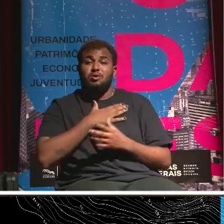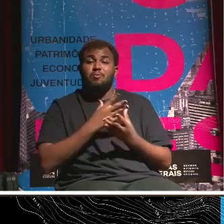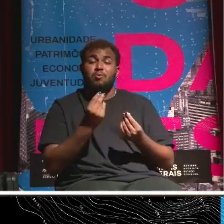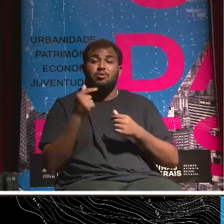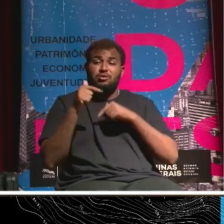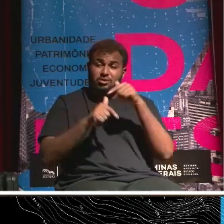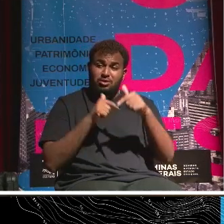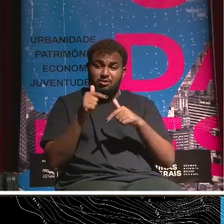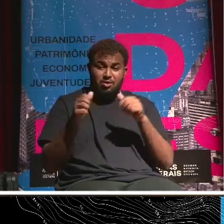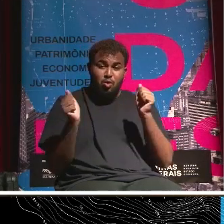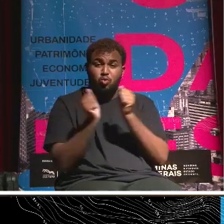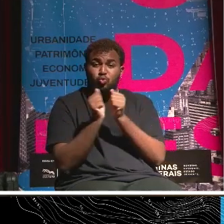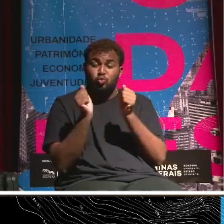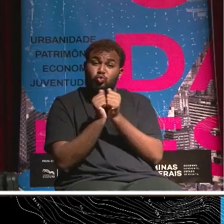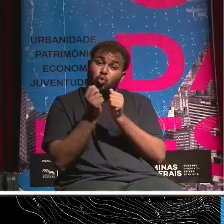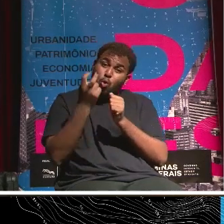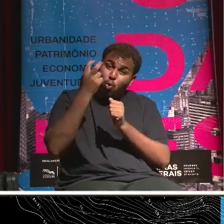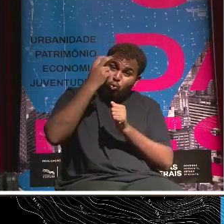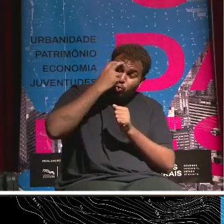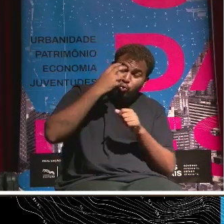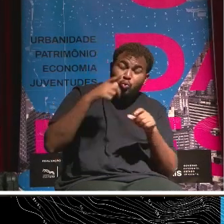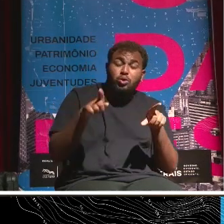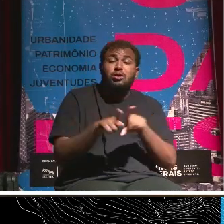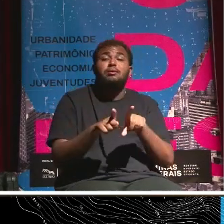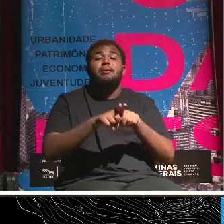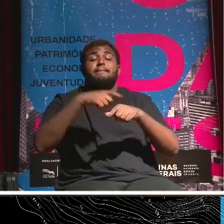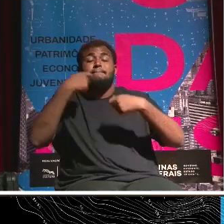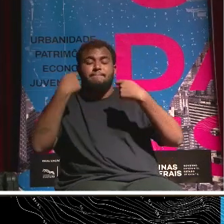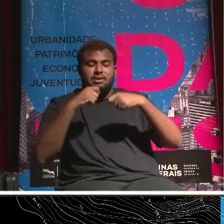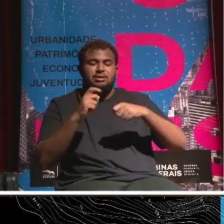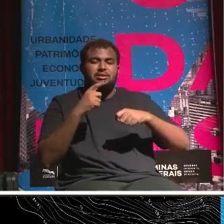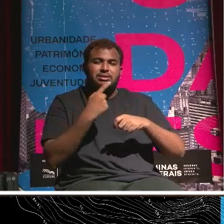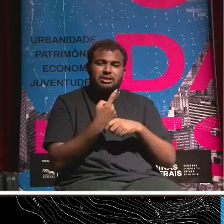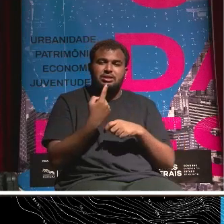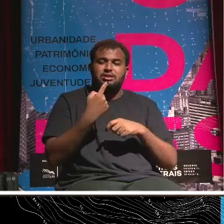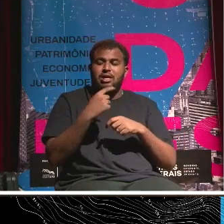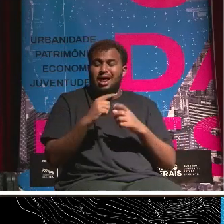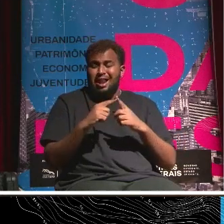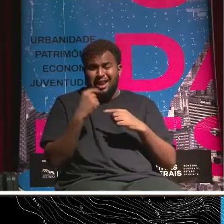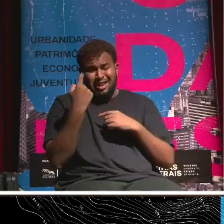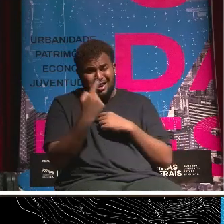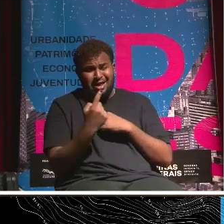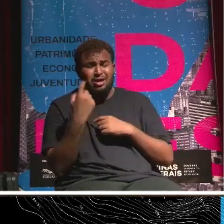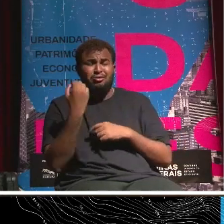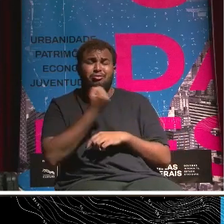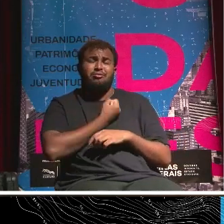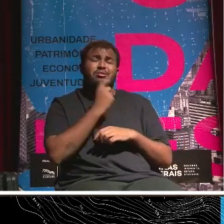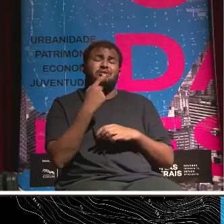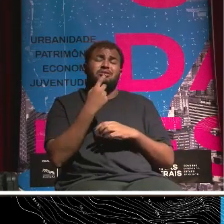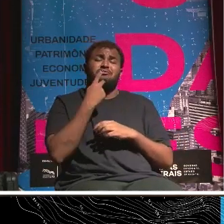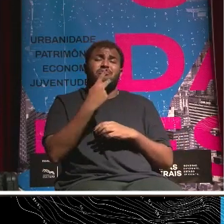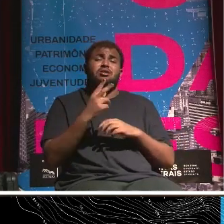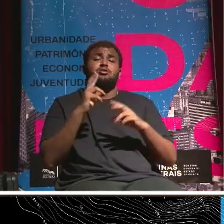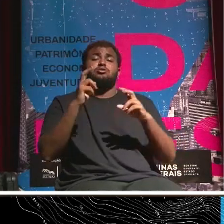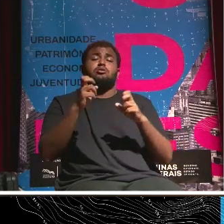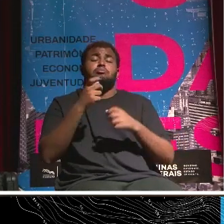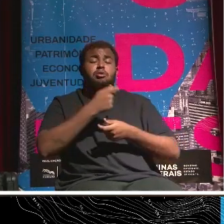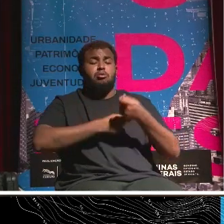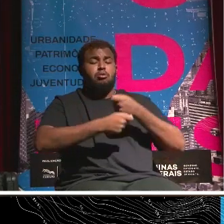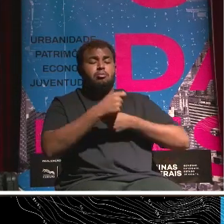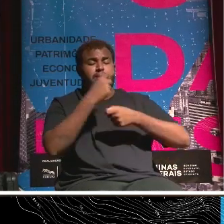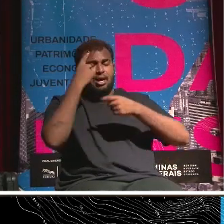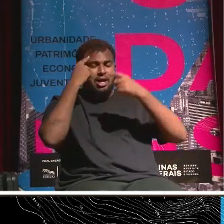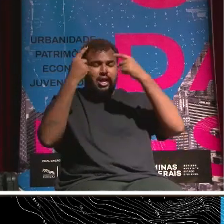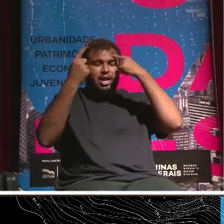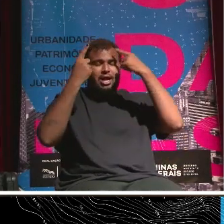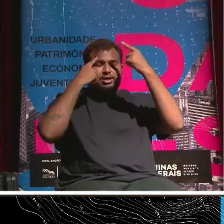da economia da cultura, porque é preciso que a gente se debruce, além dos números que a gente cita da economia criativa e